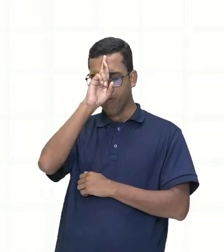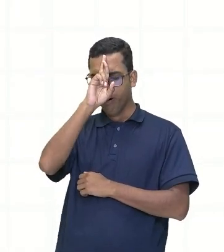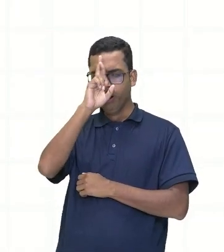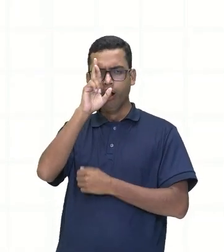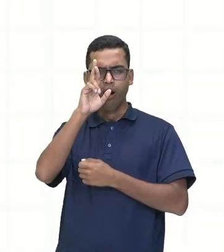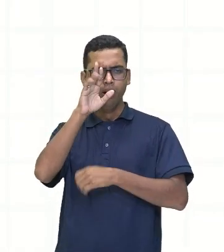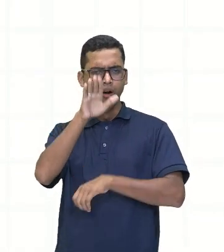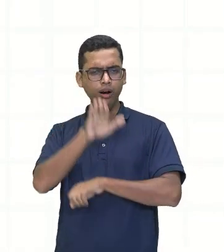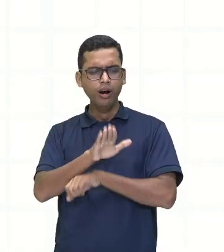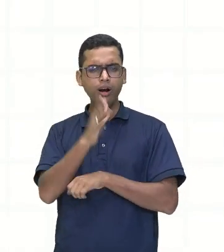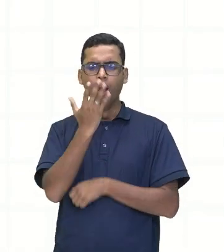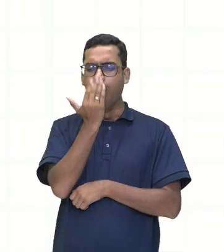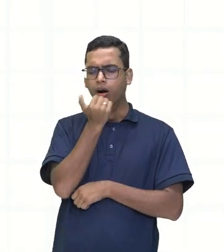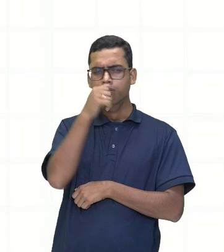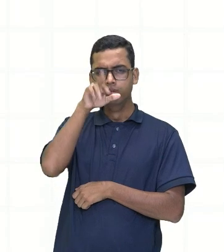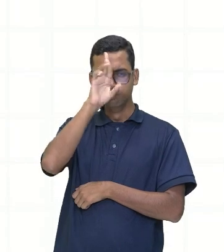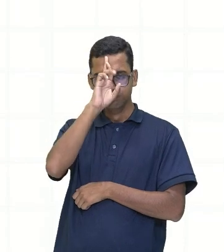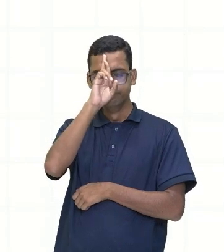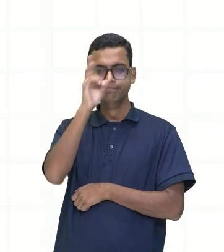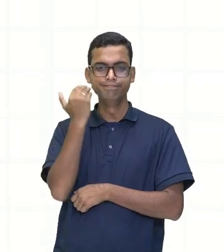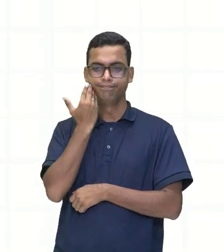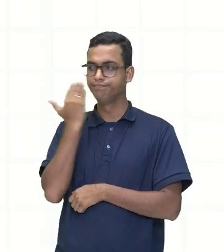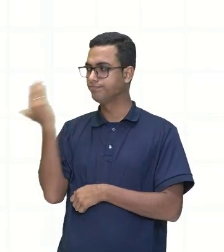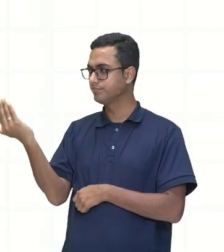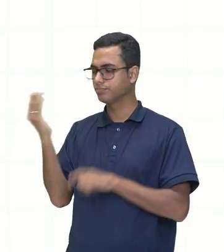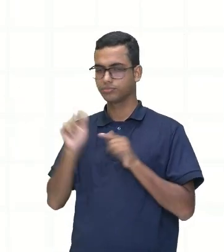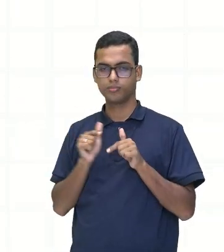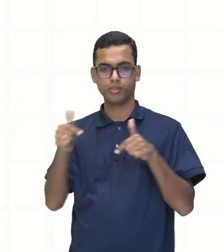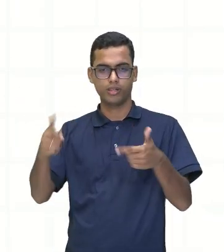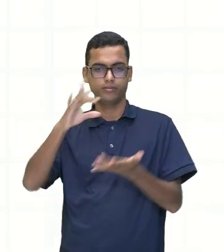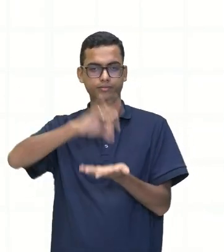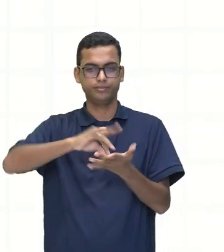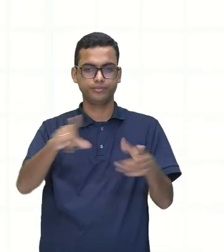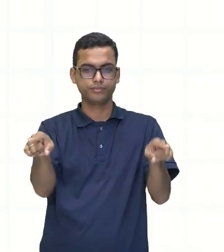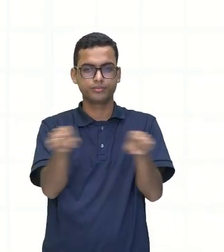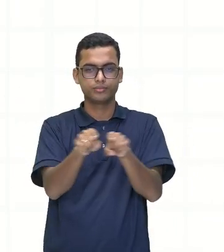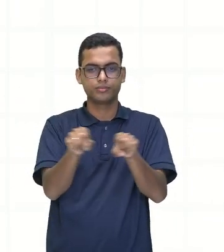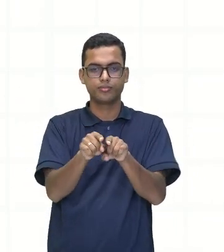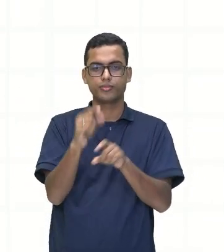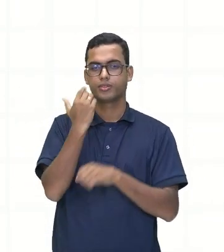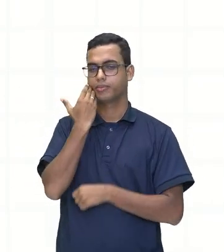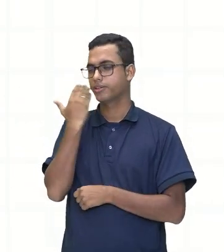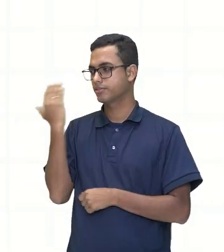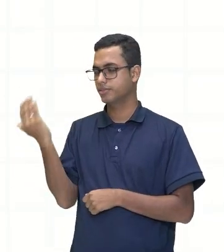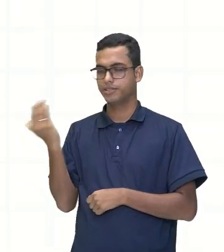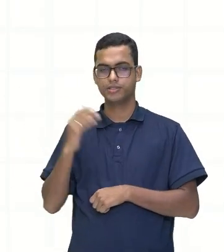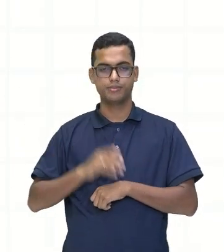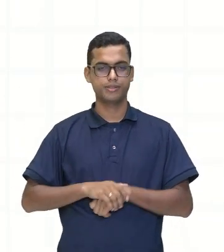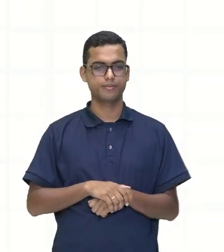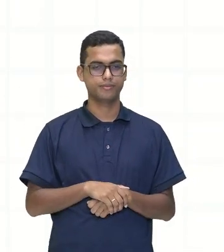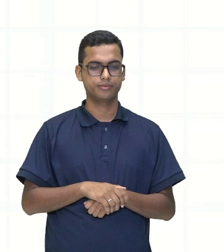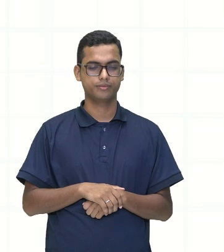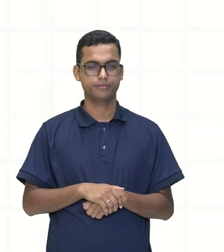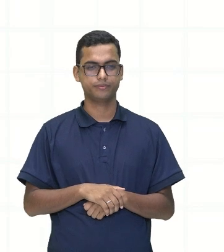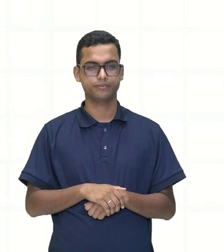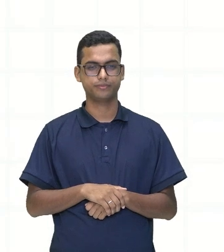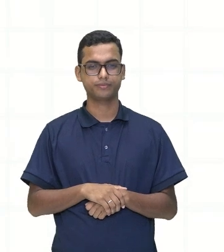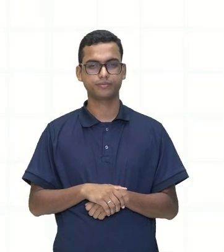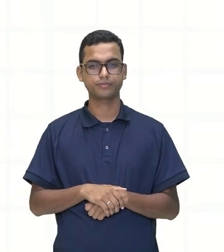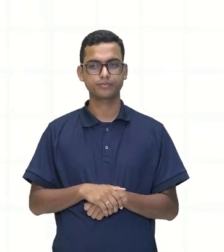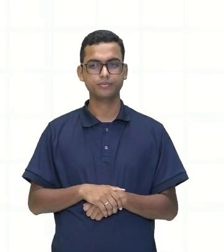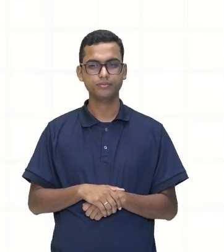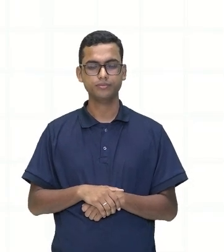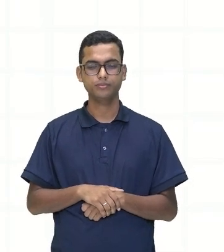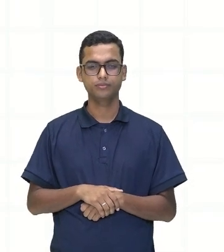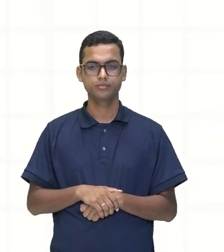falando de uma atividade que eles estão fazendo, então o ing vai ser acrescentado aqui. Por que foi só o ing? Porque